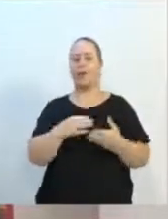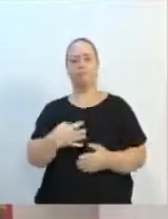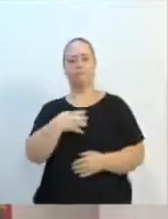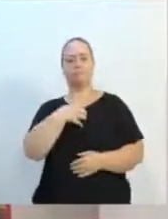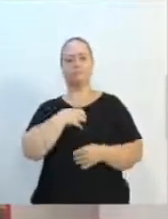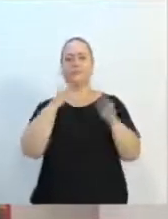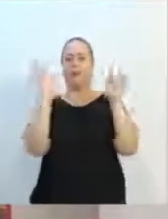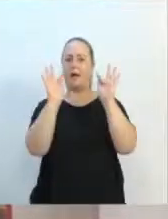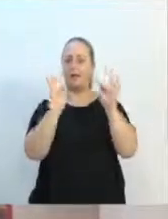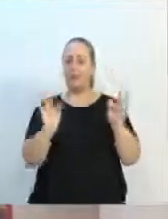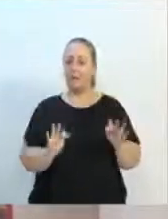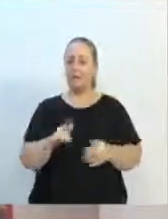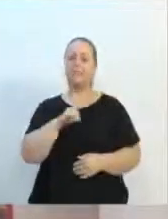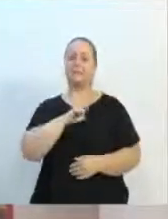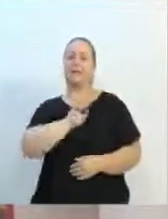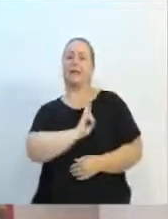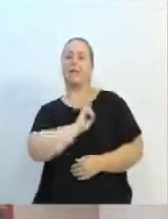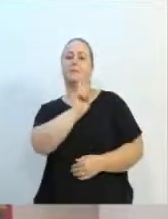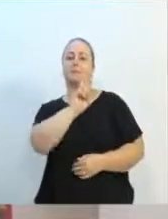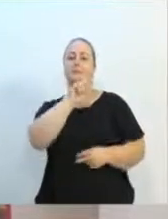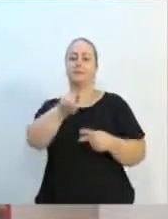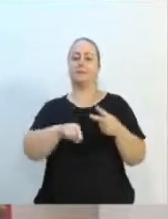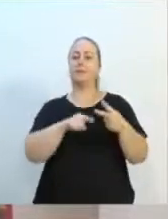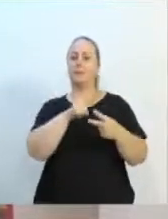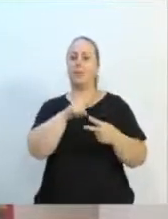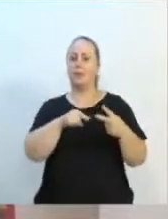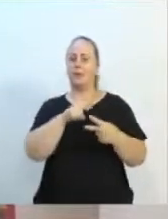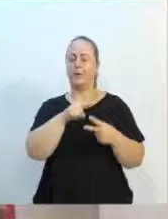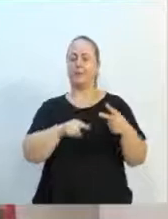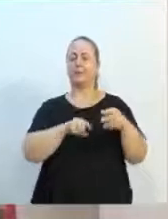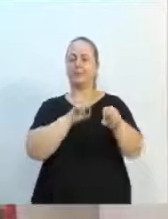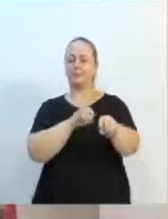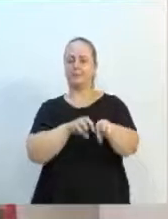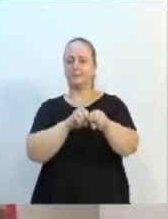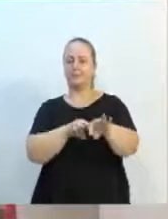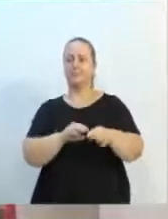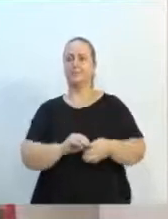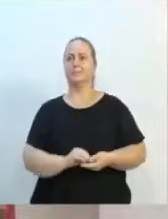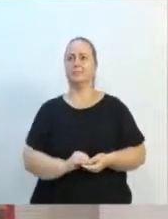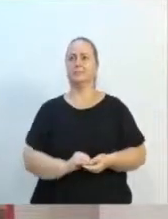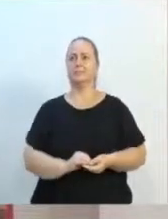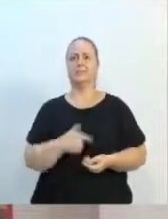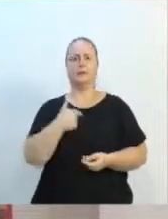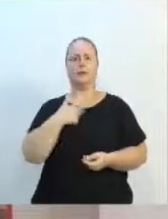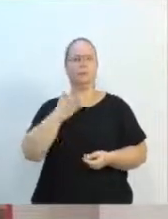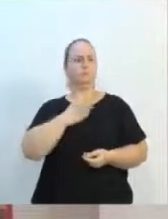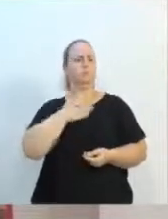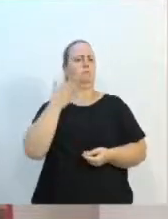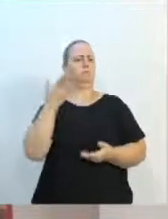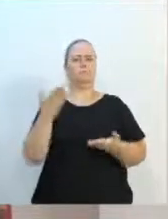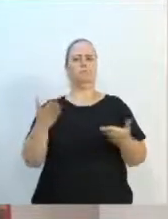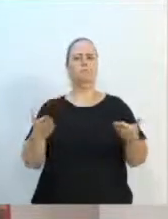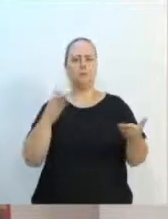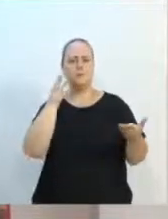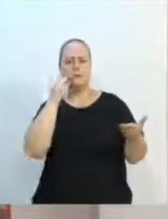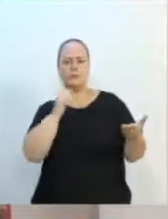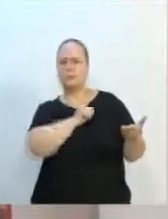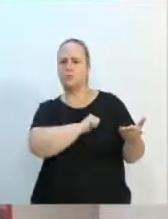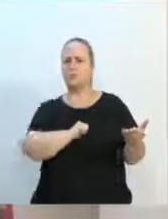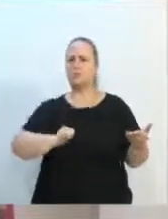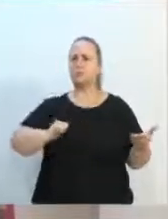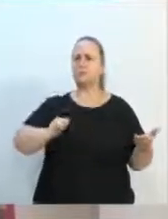aqui dois representantes da educação. E fiquei surpreso, vereador Gilson, vereadora Ângela, quando, em uma